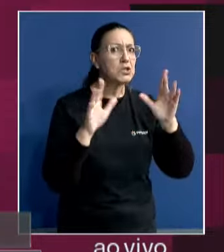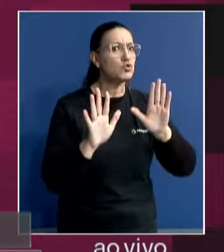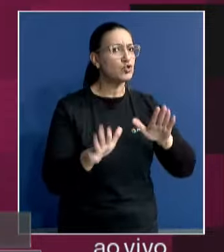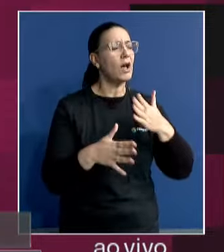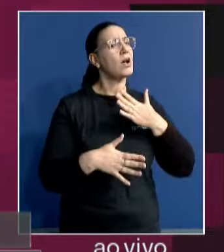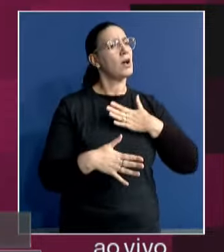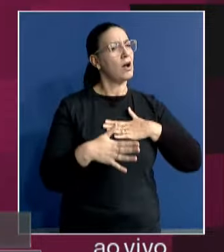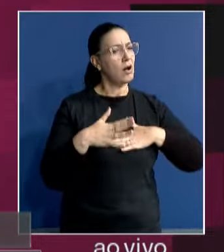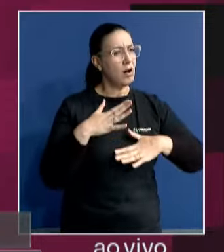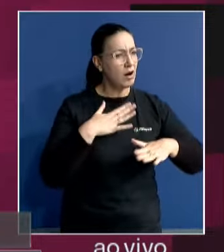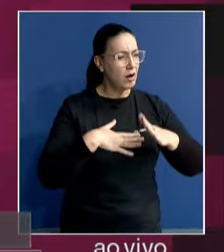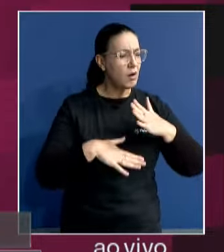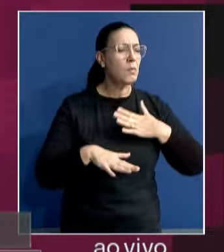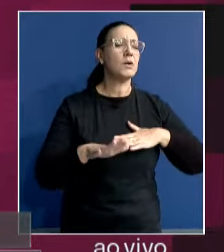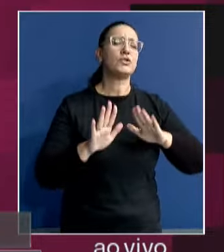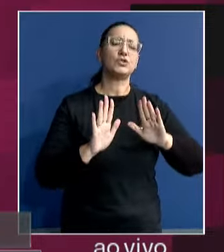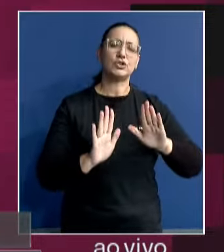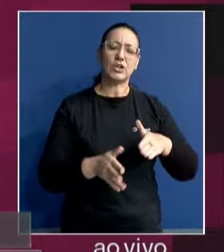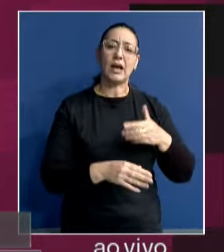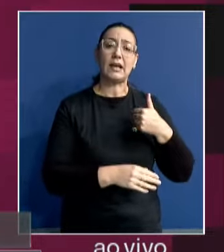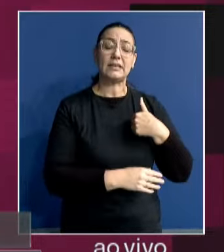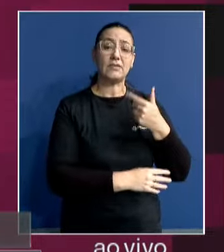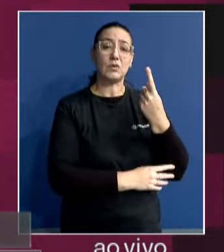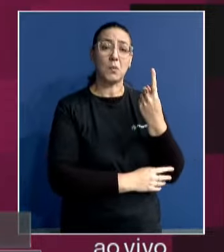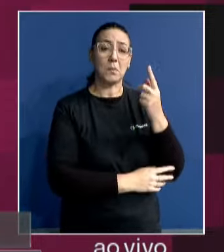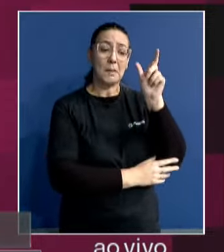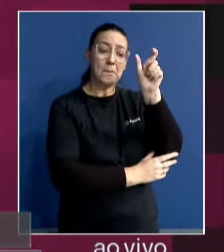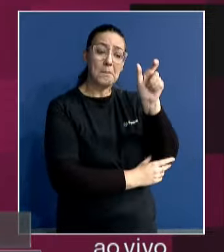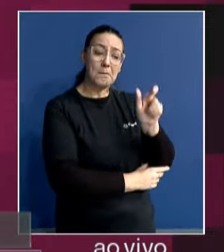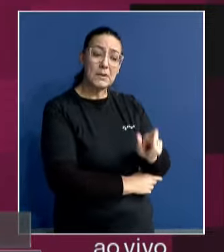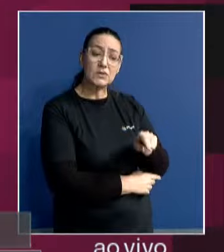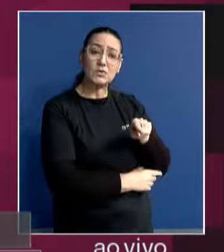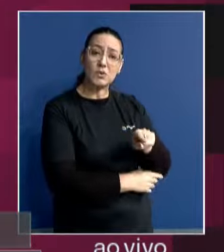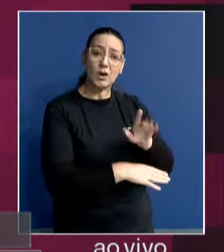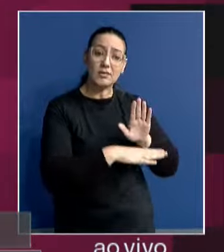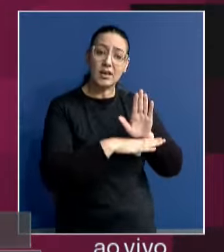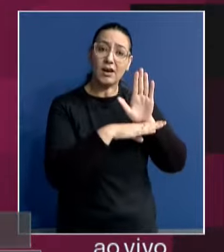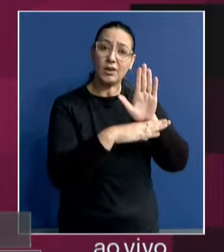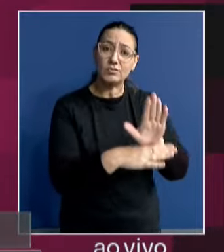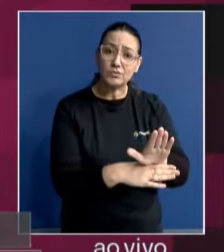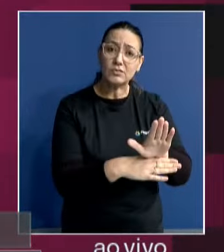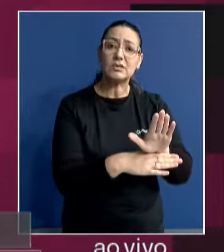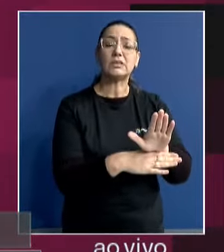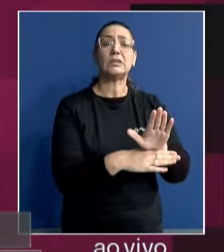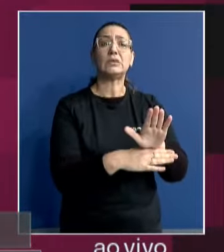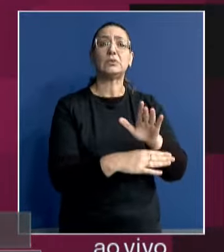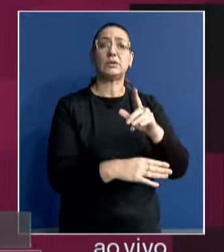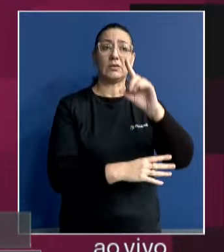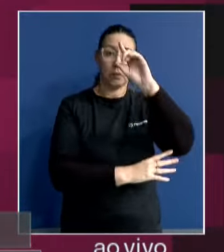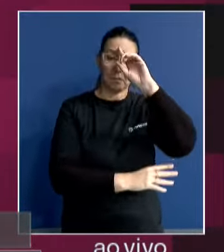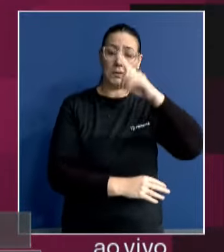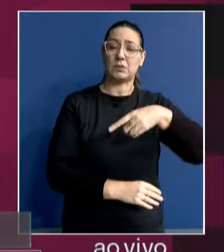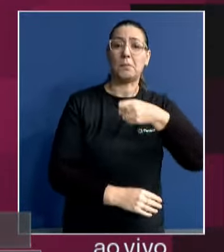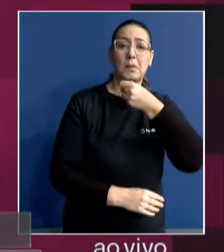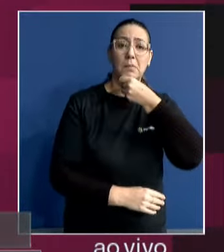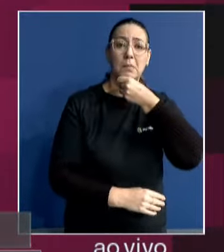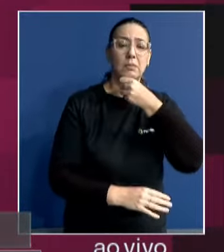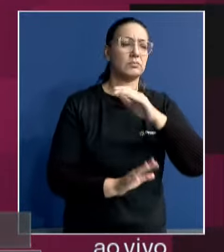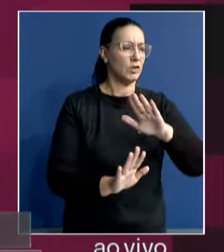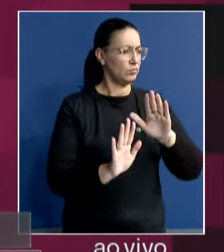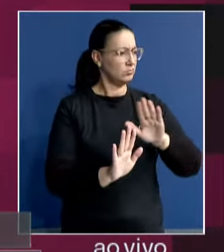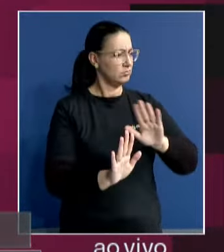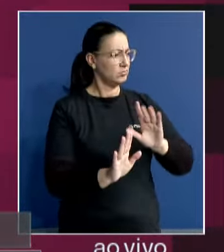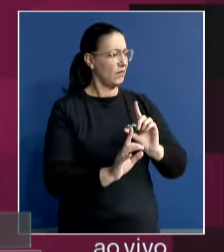acalmaram. Esse voluntário, que em primeiro momento estava prestando auxílio e que daí teria tomado conta do espaço, foi convidado a se